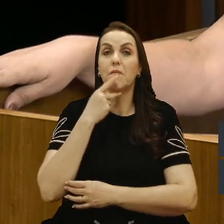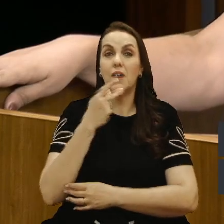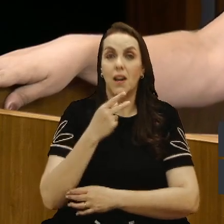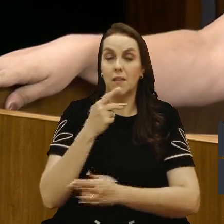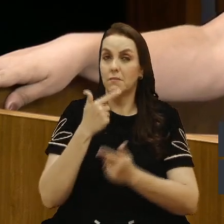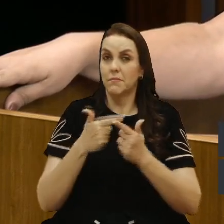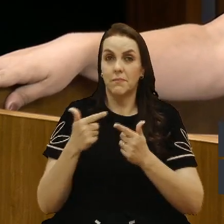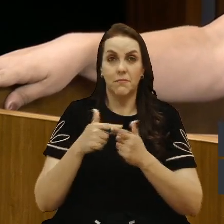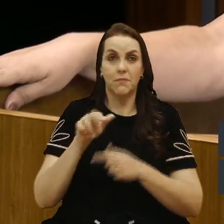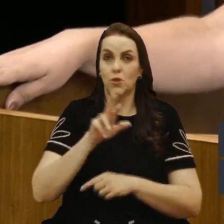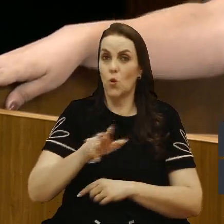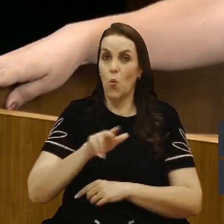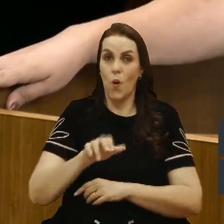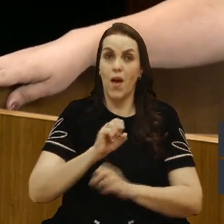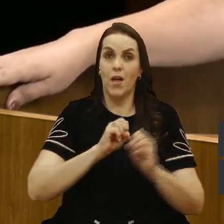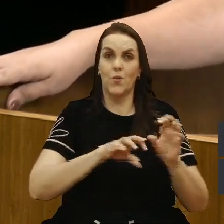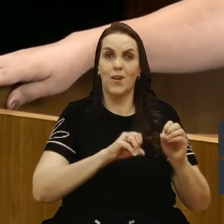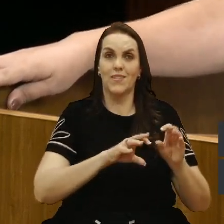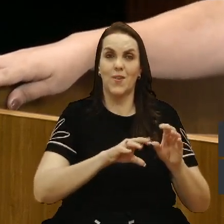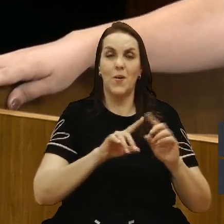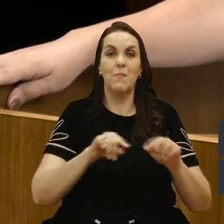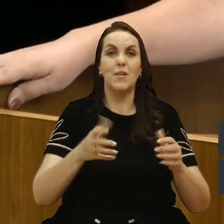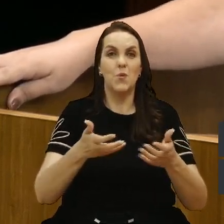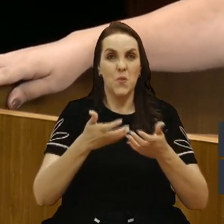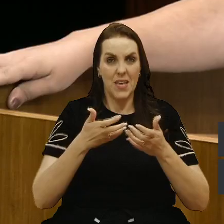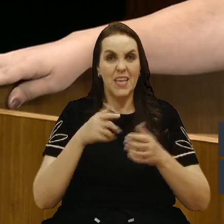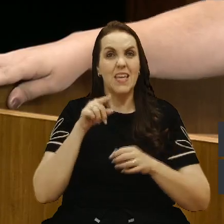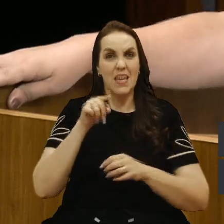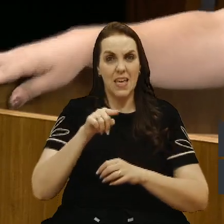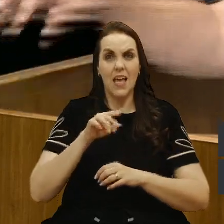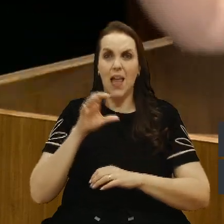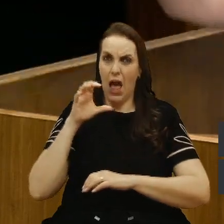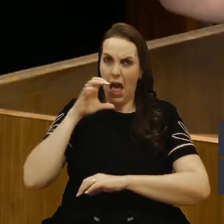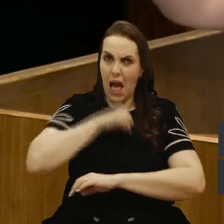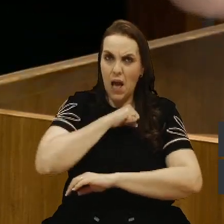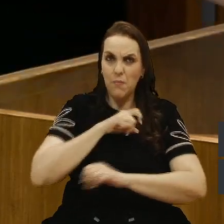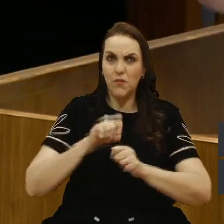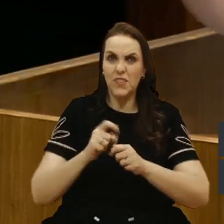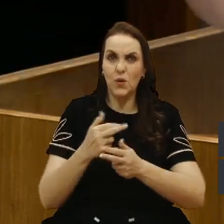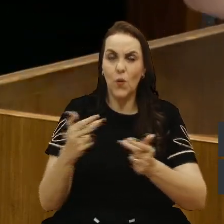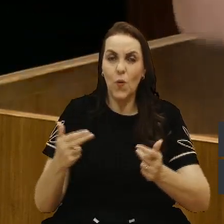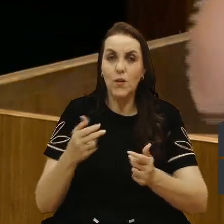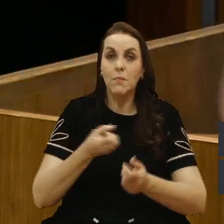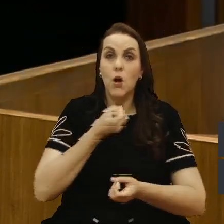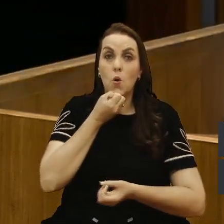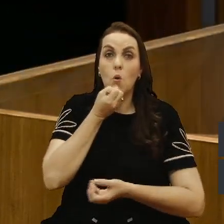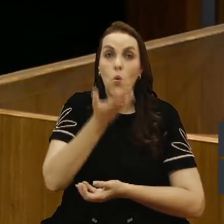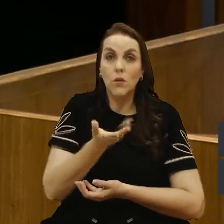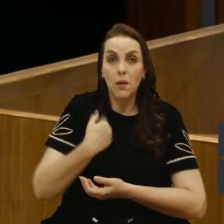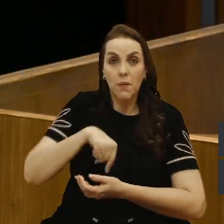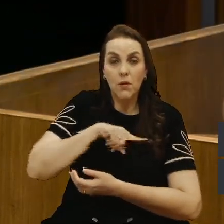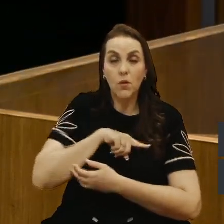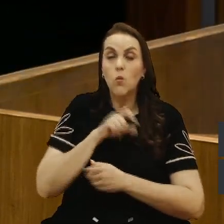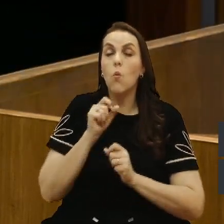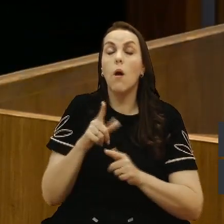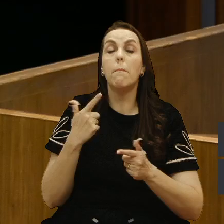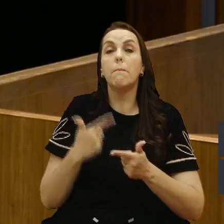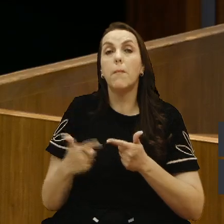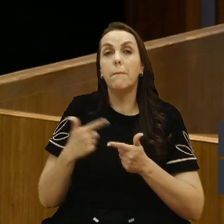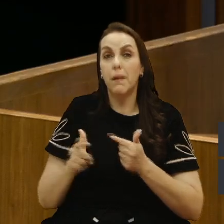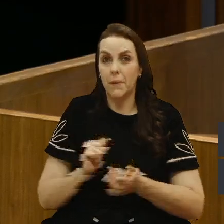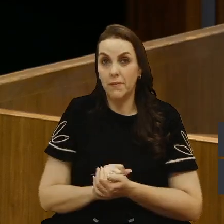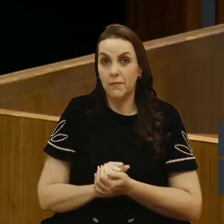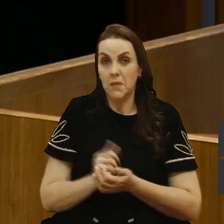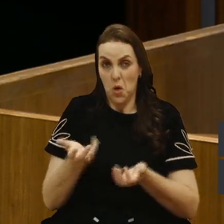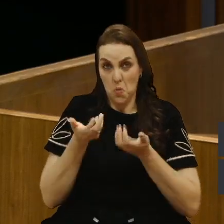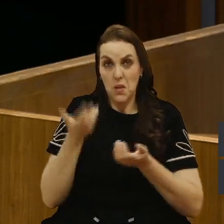não era educação. Mas eu queria que ele fosse um leão para nos dizer qual que é o problema. Eu gostaria de